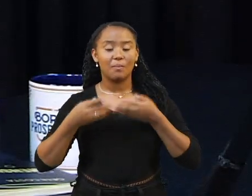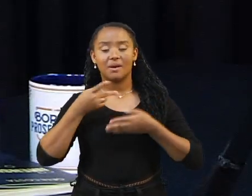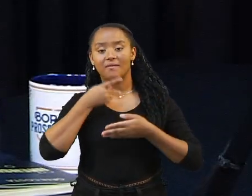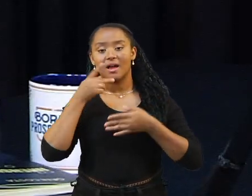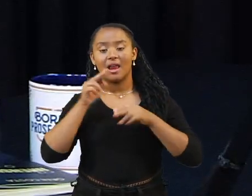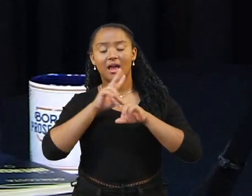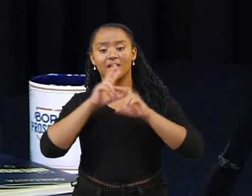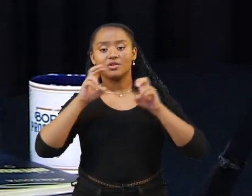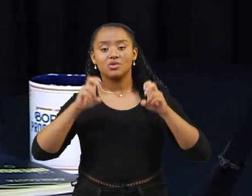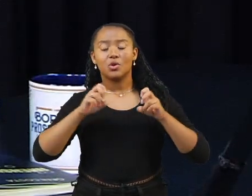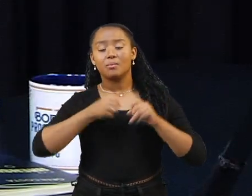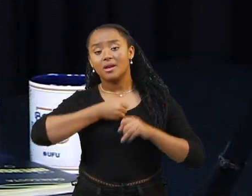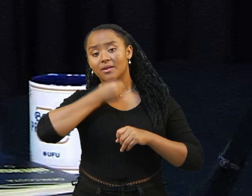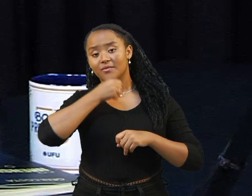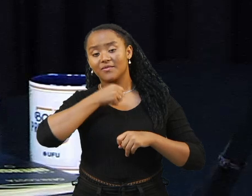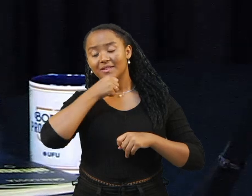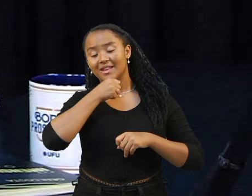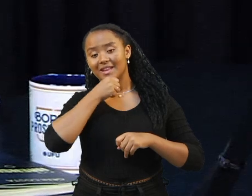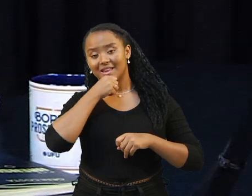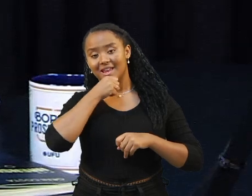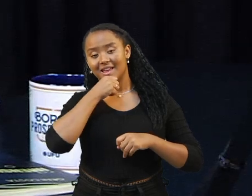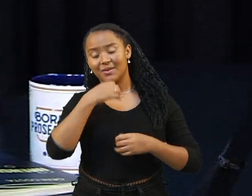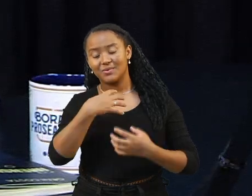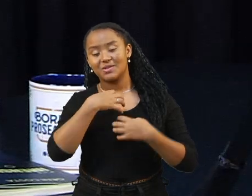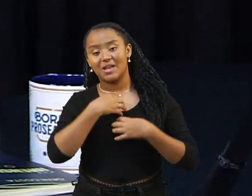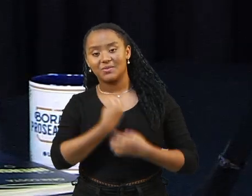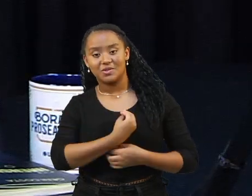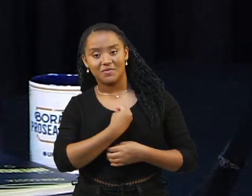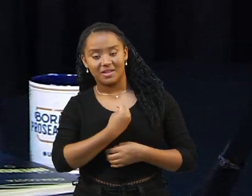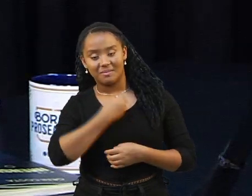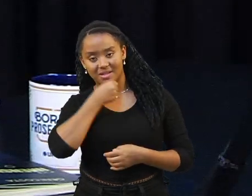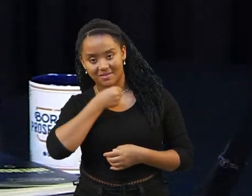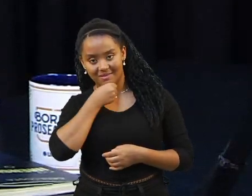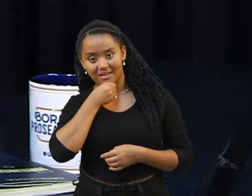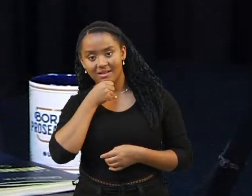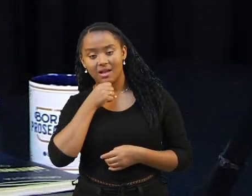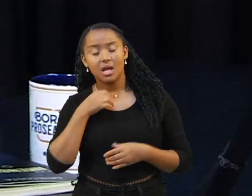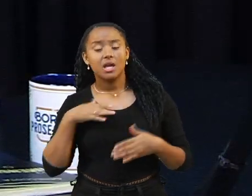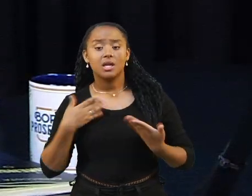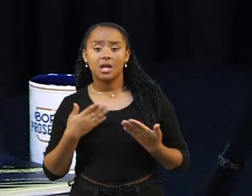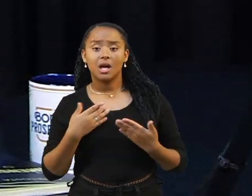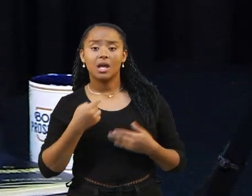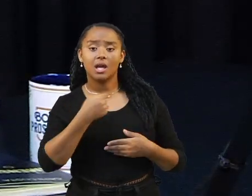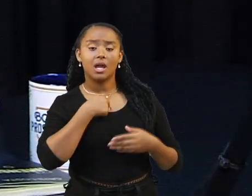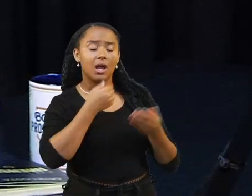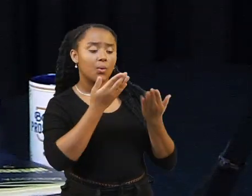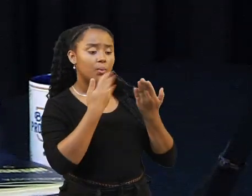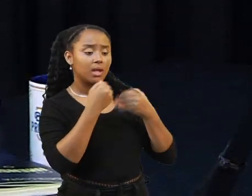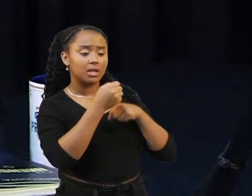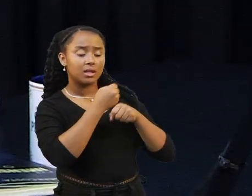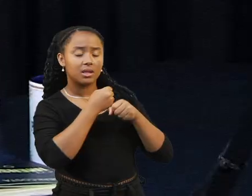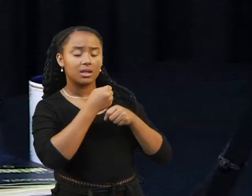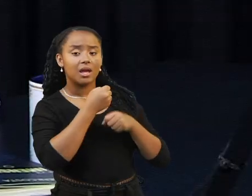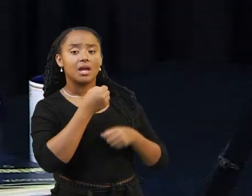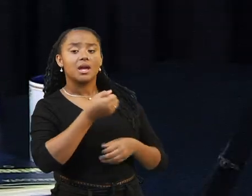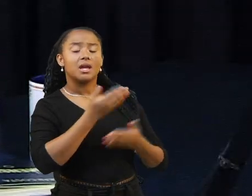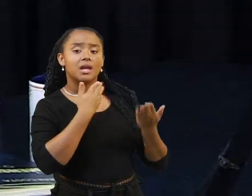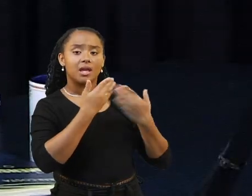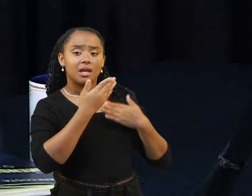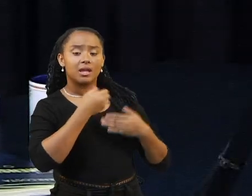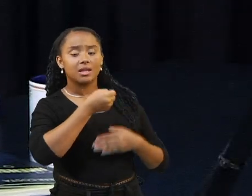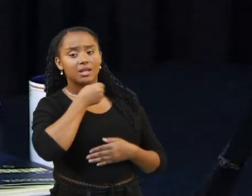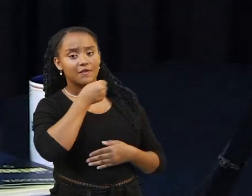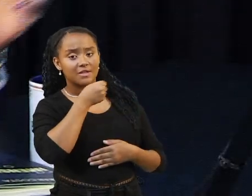vida, chamava Vida Ativa. E nele eu entrevistava as pessoas, né? E eram só 10 minutos. E aí eu